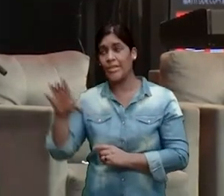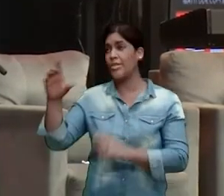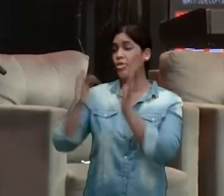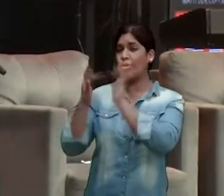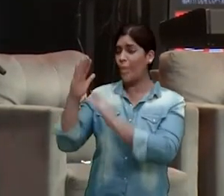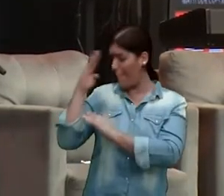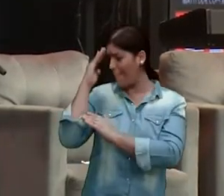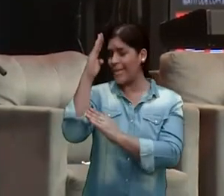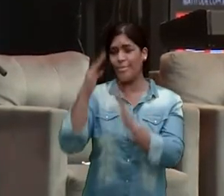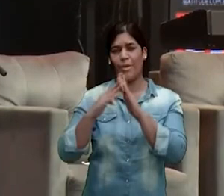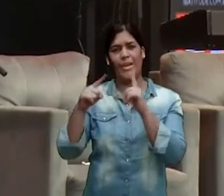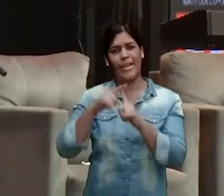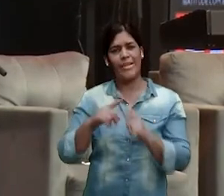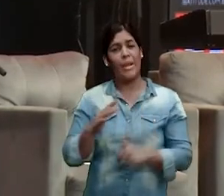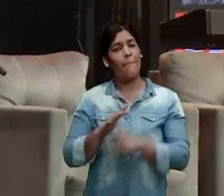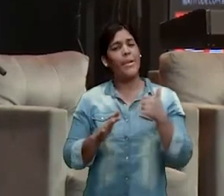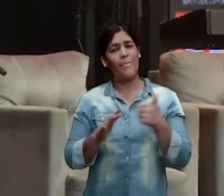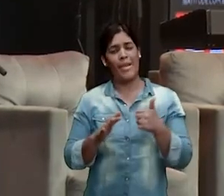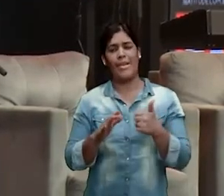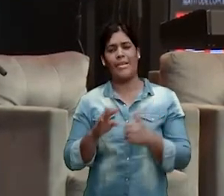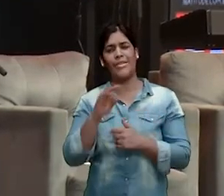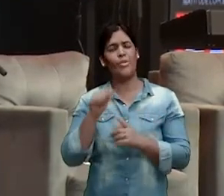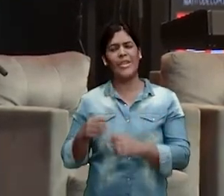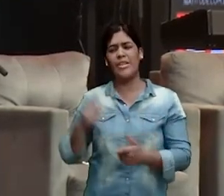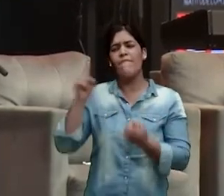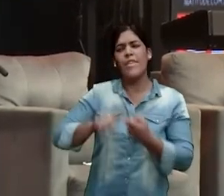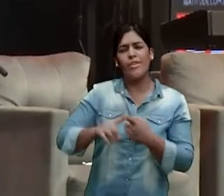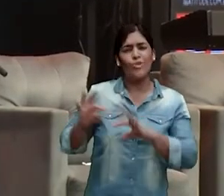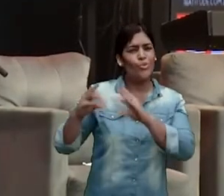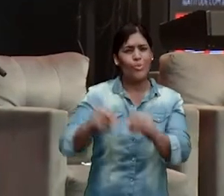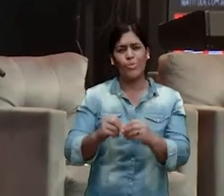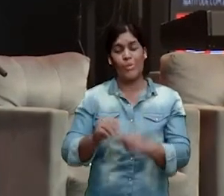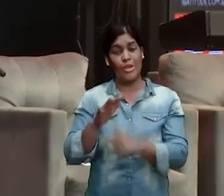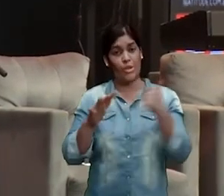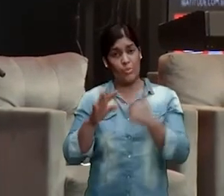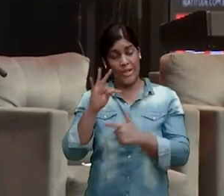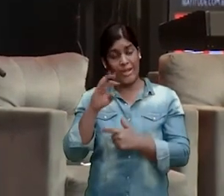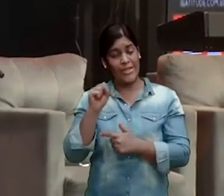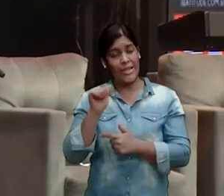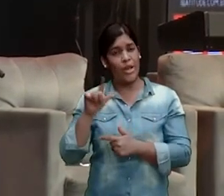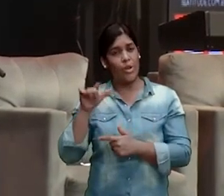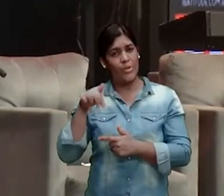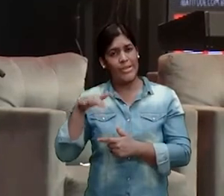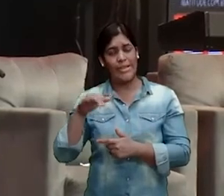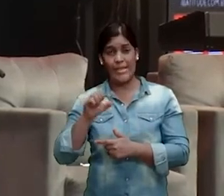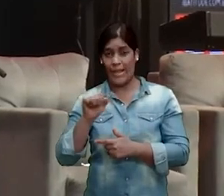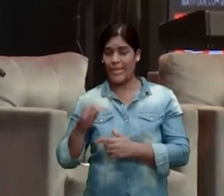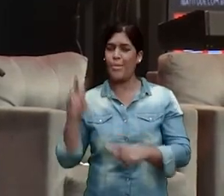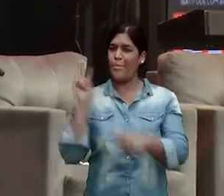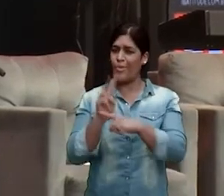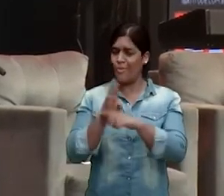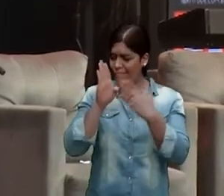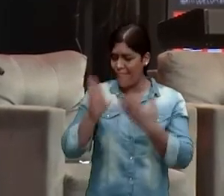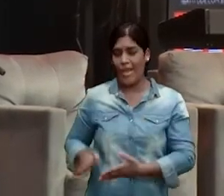em primeiro atenção licenses o vingador de todas as coisas em segunda atenção não essências O Fiel protetor' em